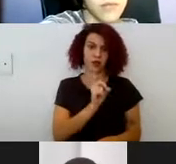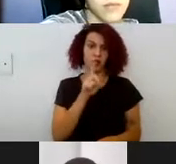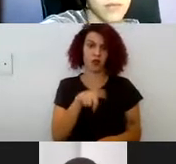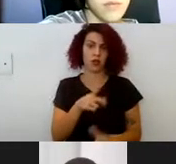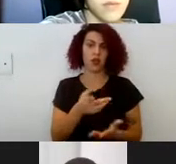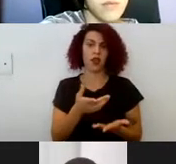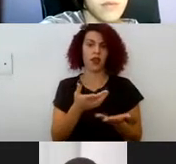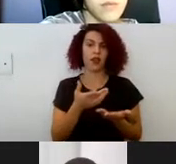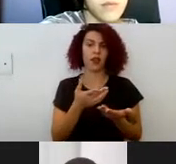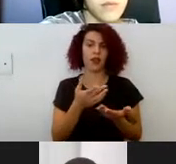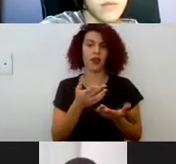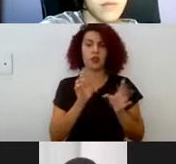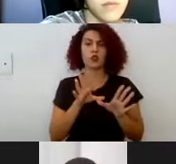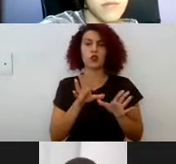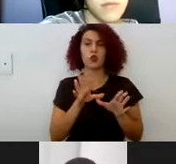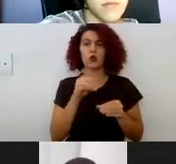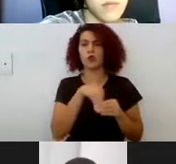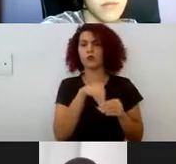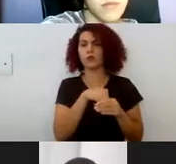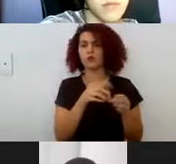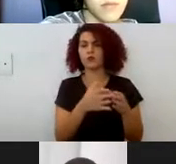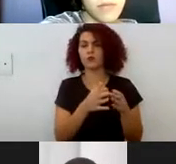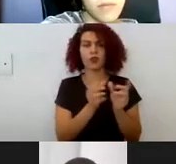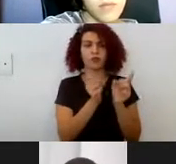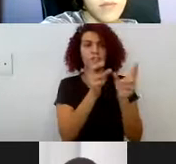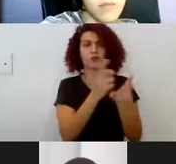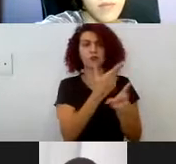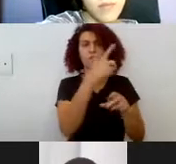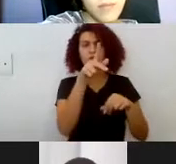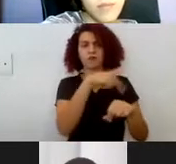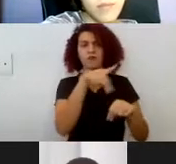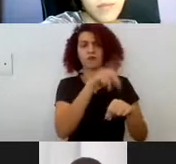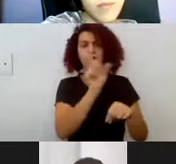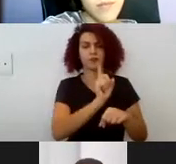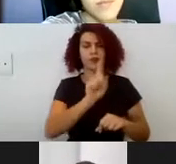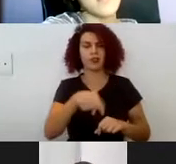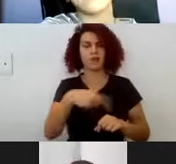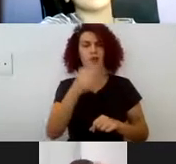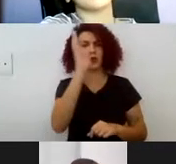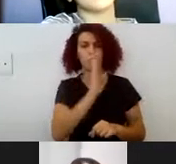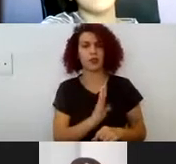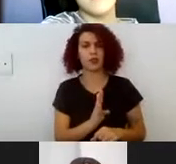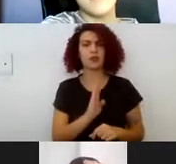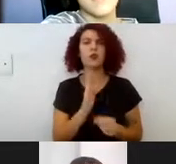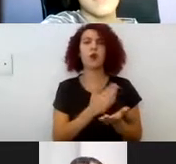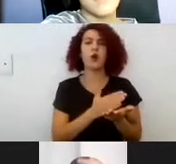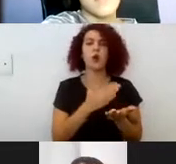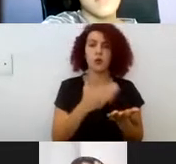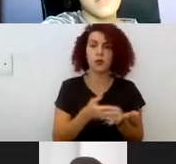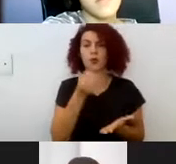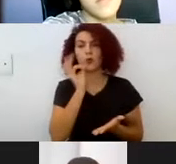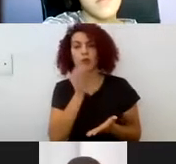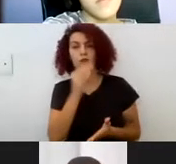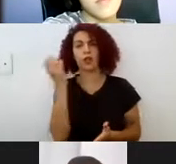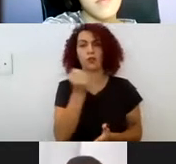consumo consumo interno não é não tava no campo da exportação depois que o Brasil vai ganhar essa coisa do Café com Leite né E aí também a gente vai ter a participação